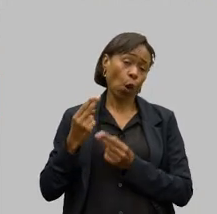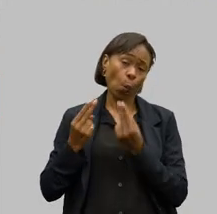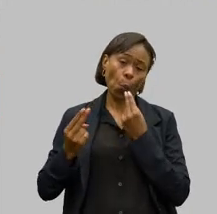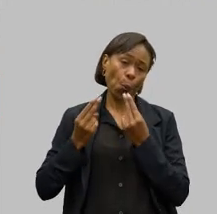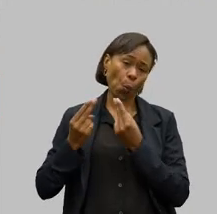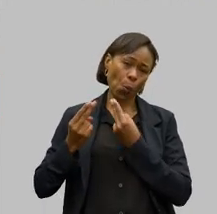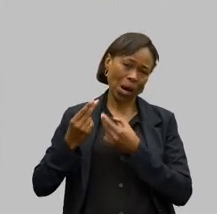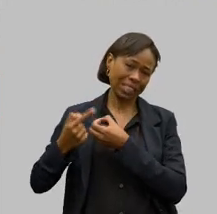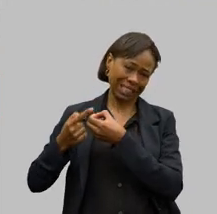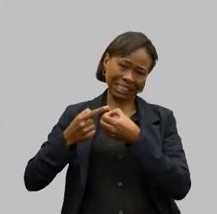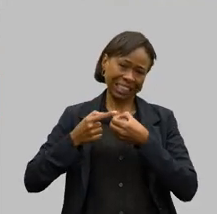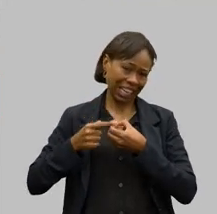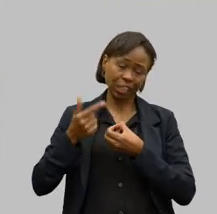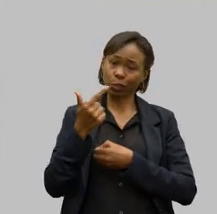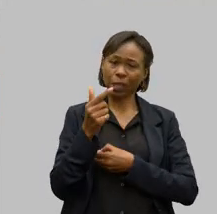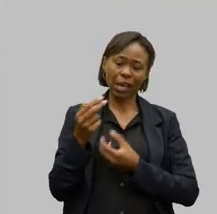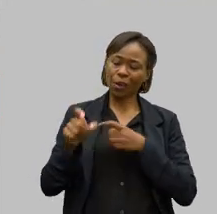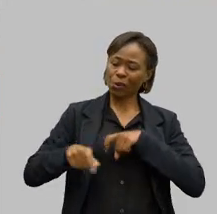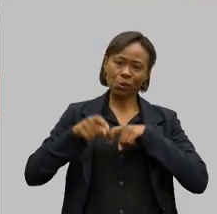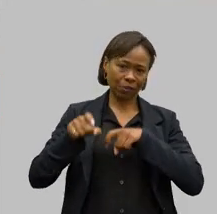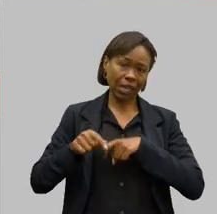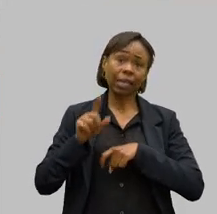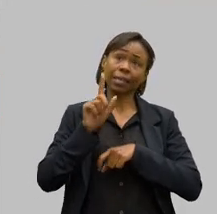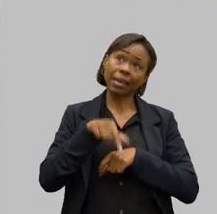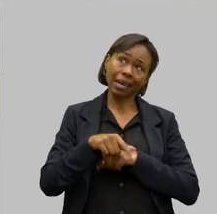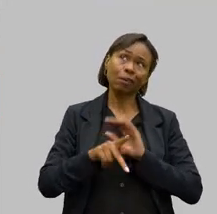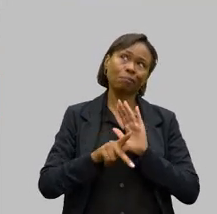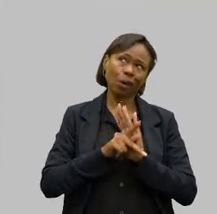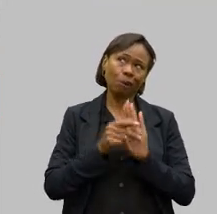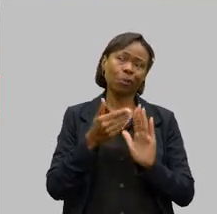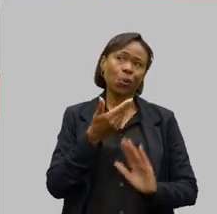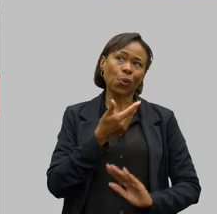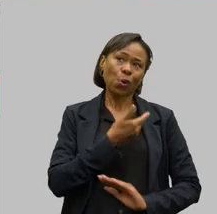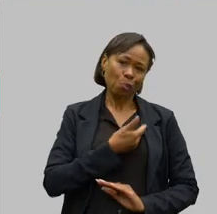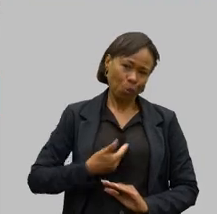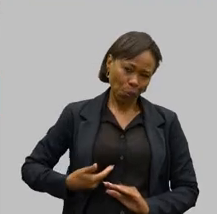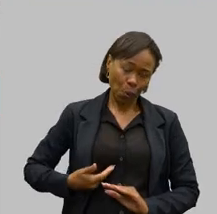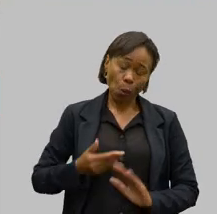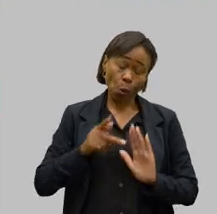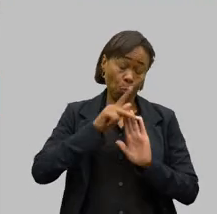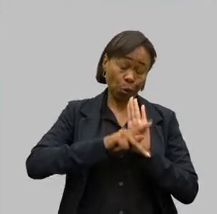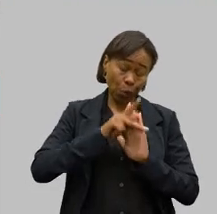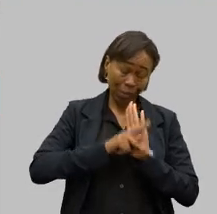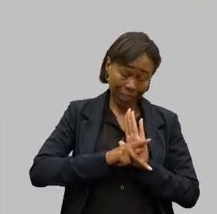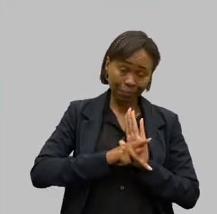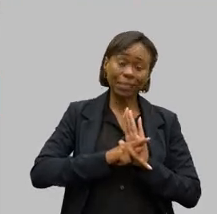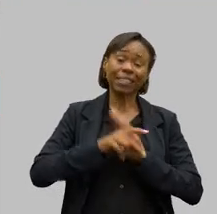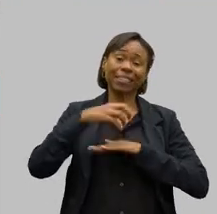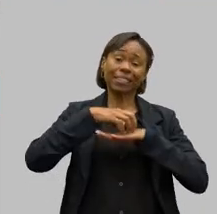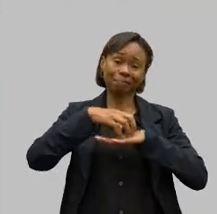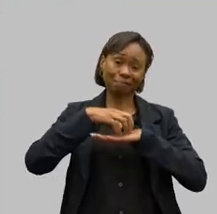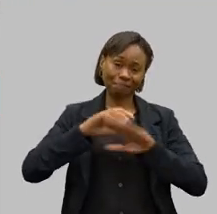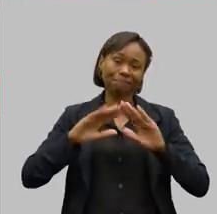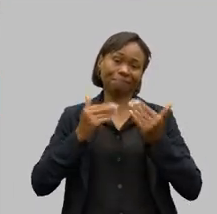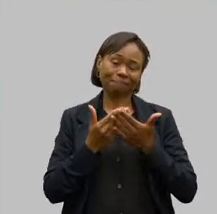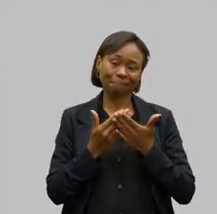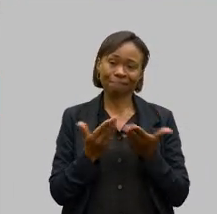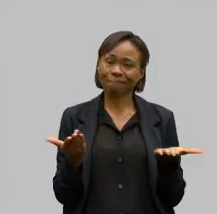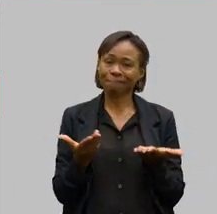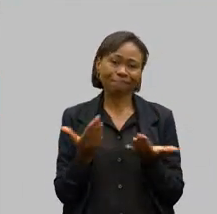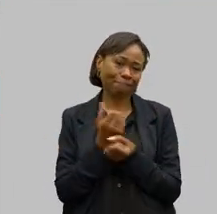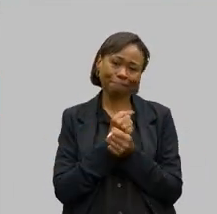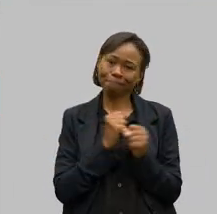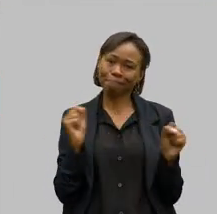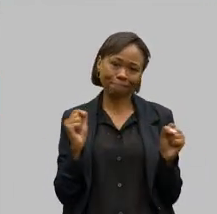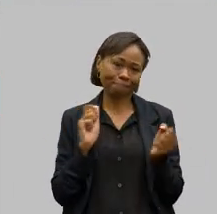que é o que contempla o Programa Federal de Transporte Escolar, o PTE. Realmente, nós não temos, hoje, condições de abarcar com o